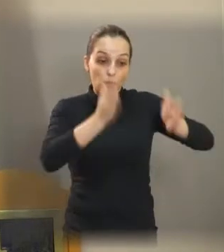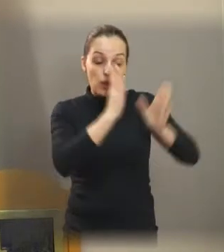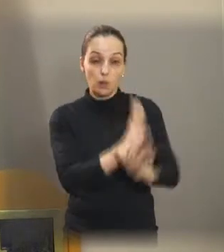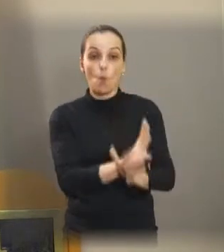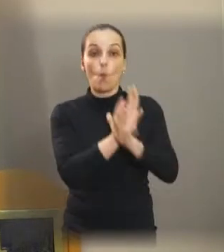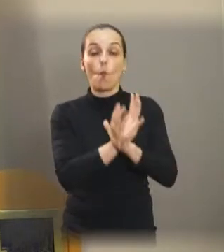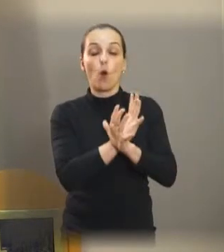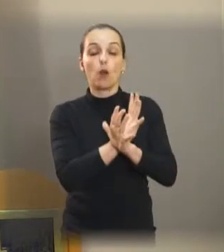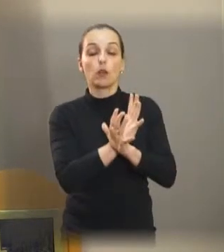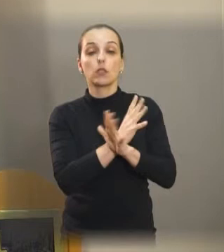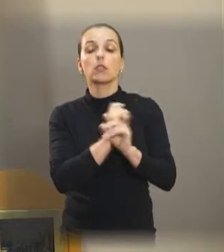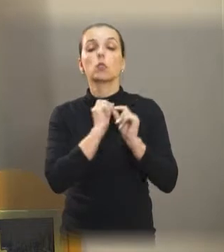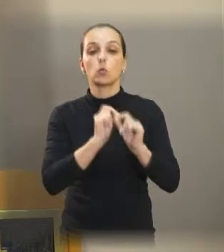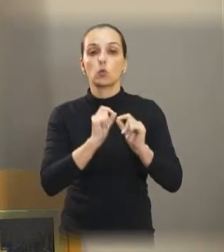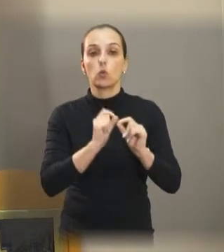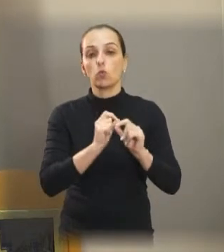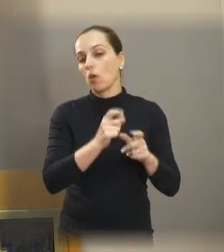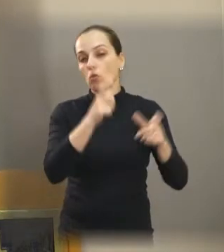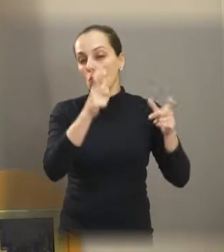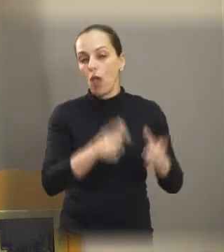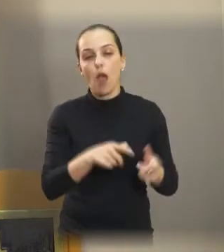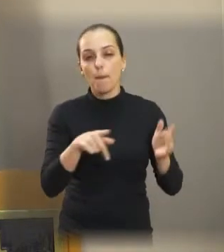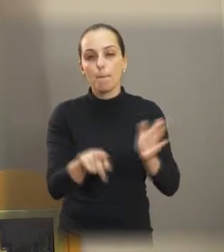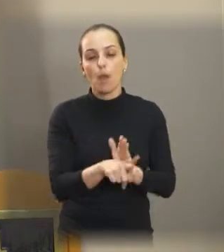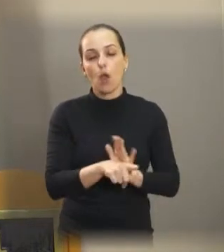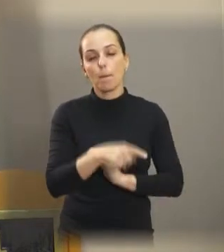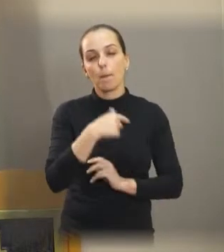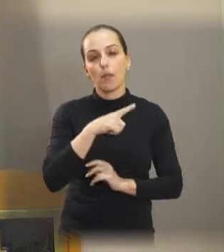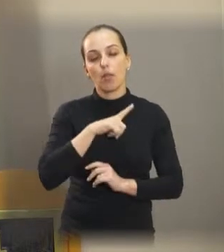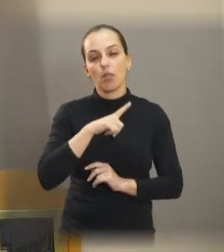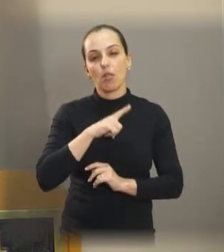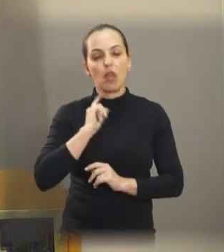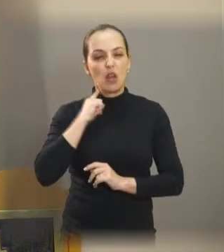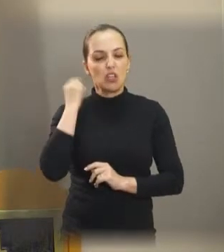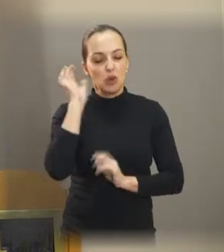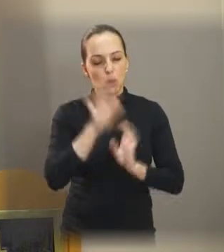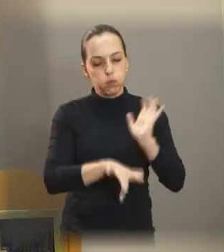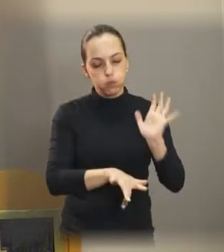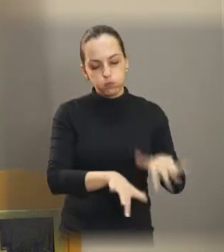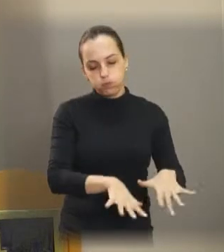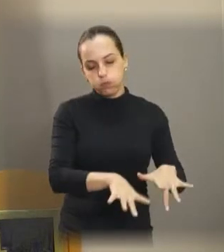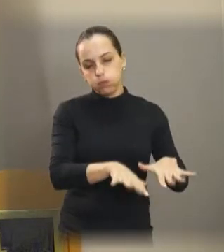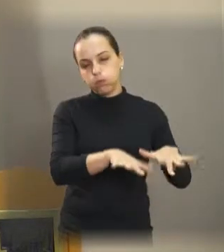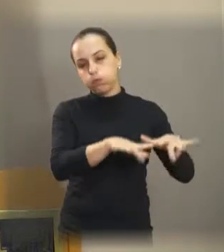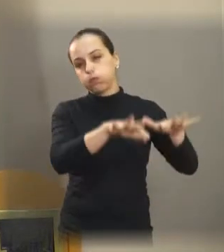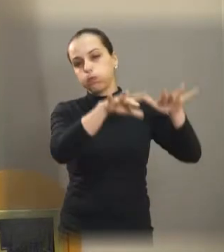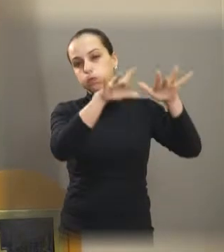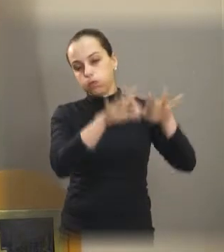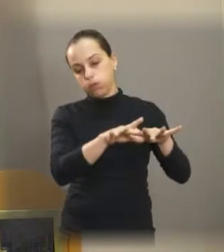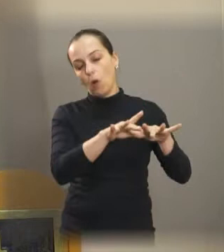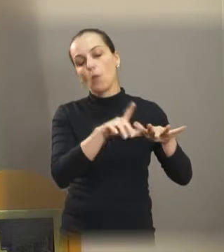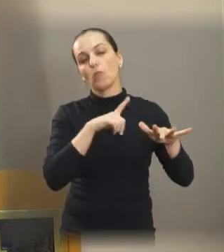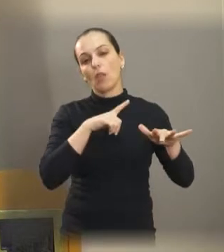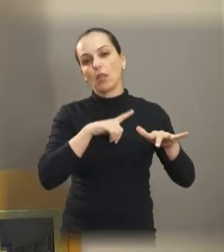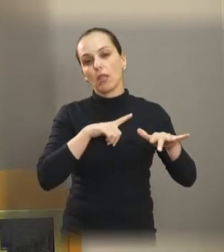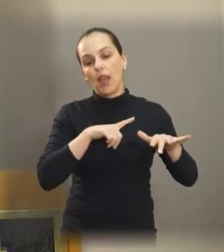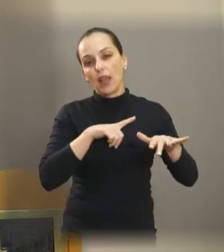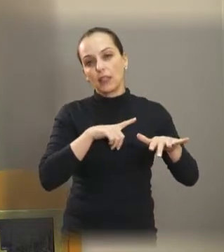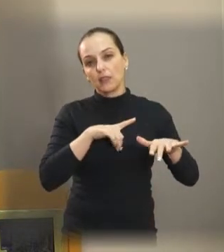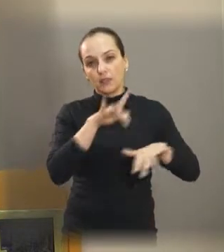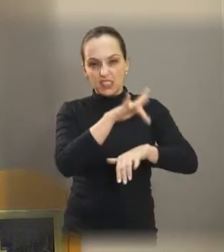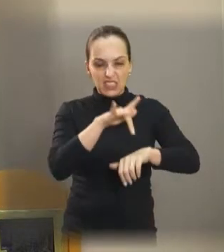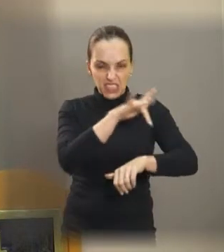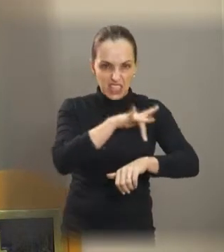desocupado e no local tem muitas coisas que acabam ocasionando aí, a proliferação